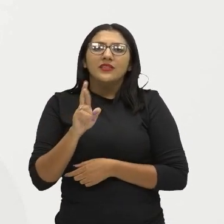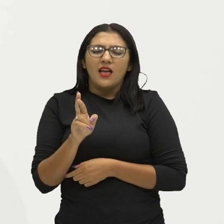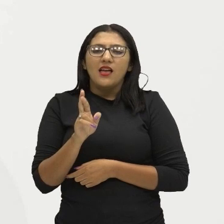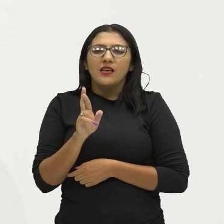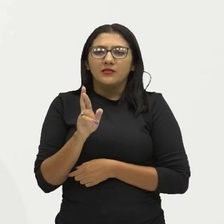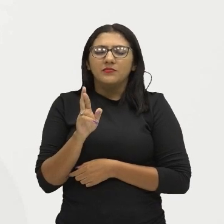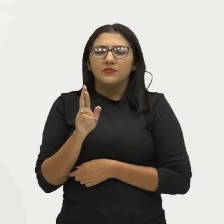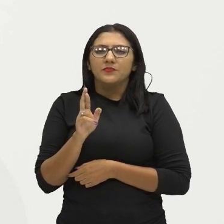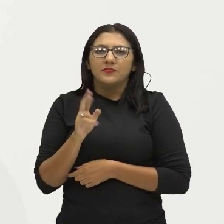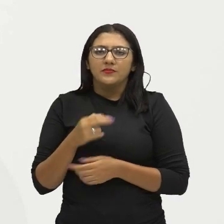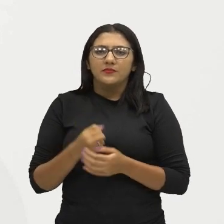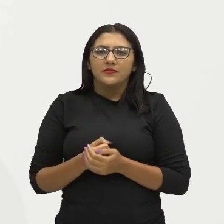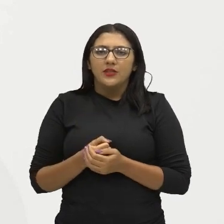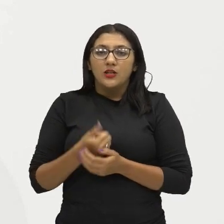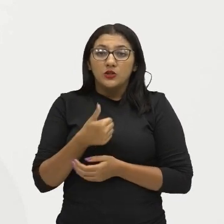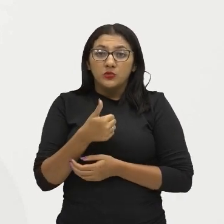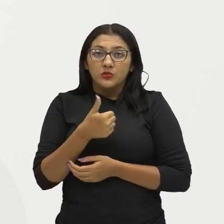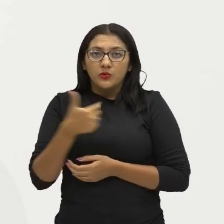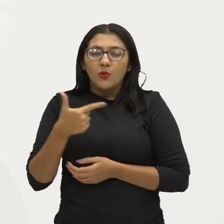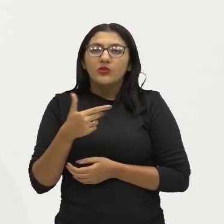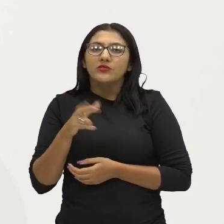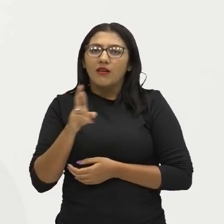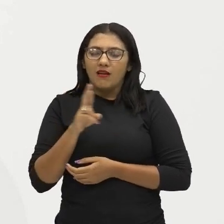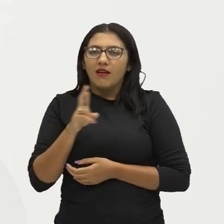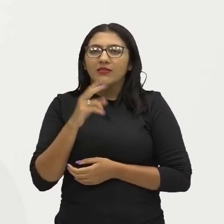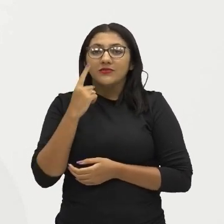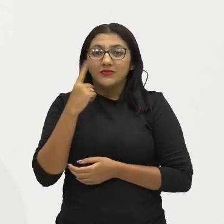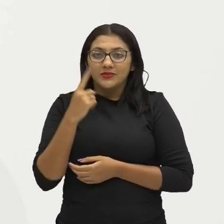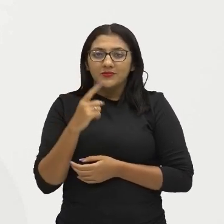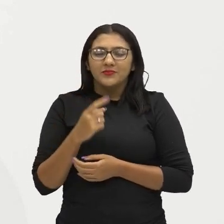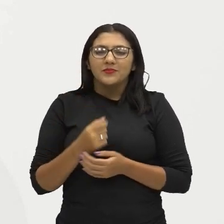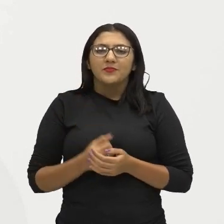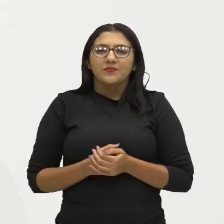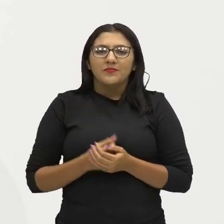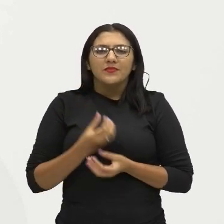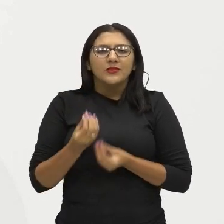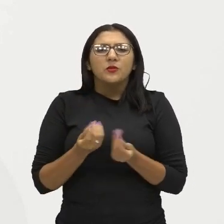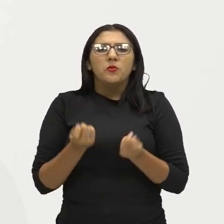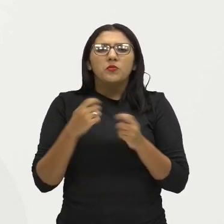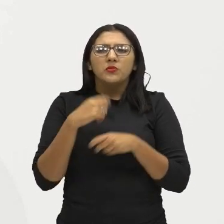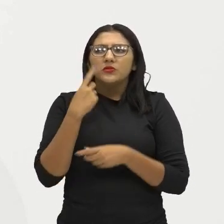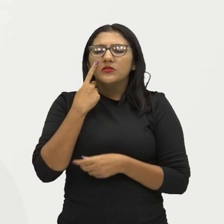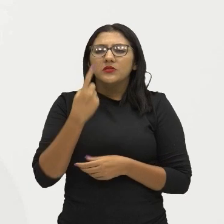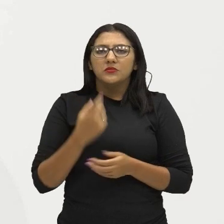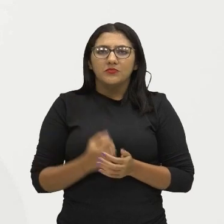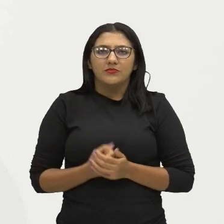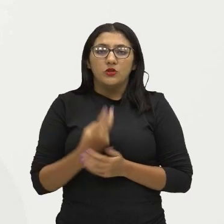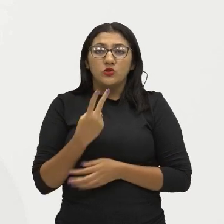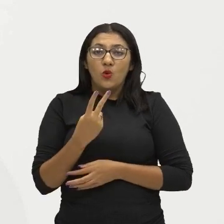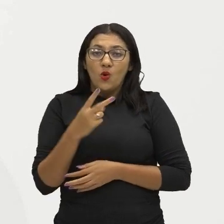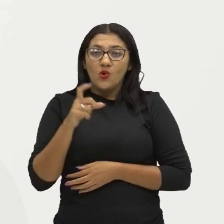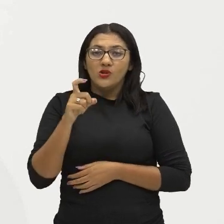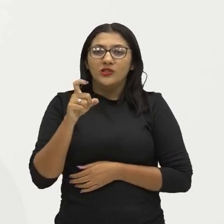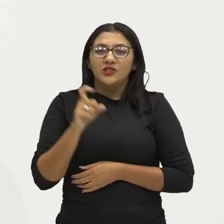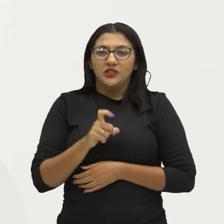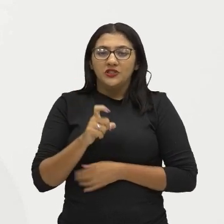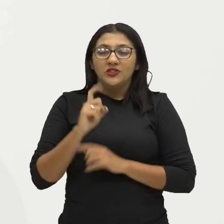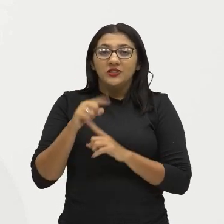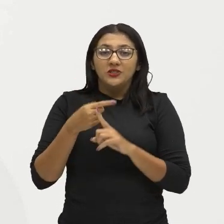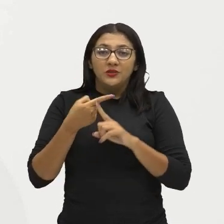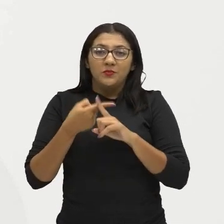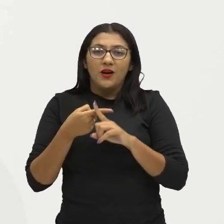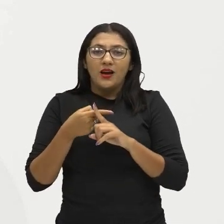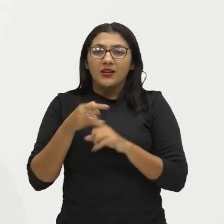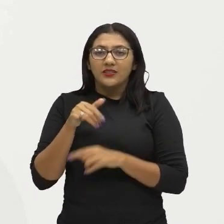Olha, R$12. Já foi uma modelagem. Como eu poderia colocar, olha, 2x mais